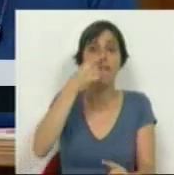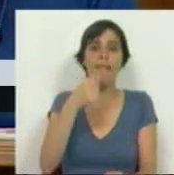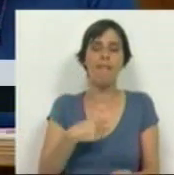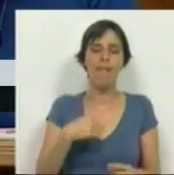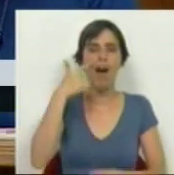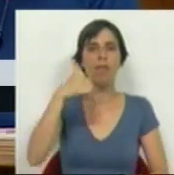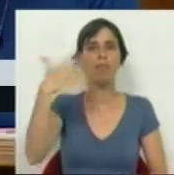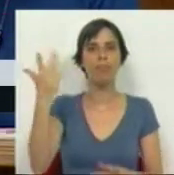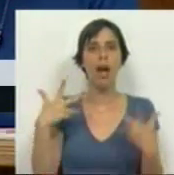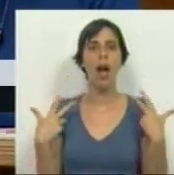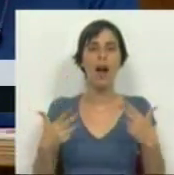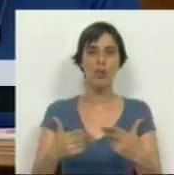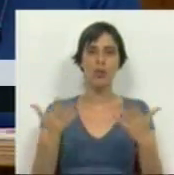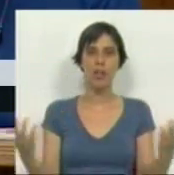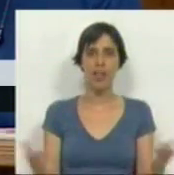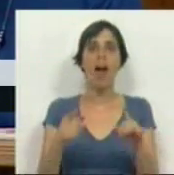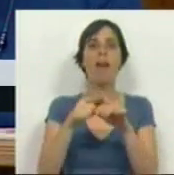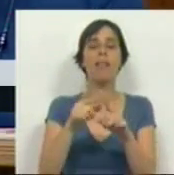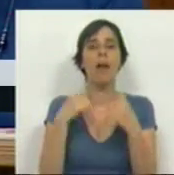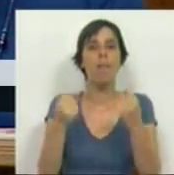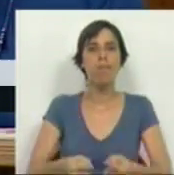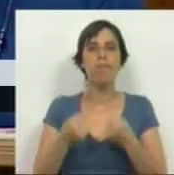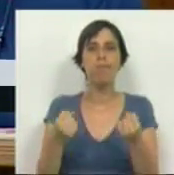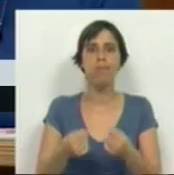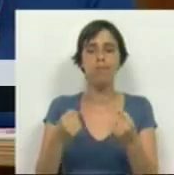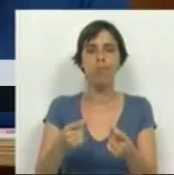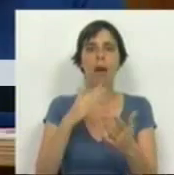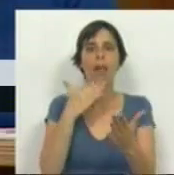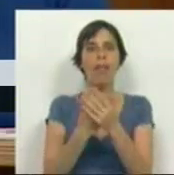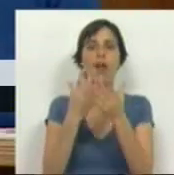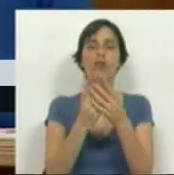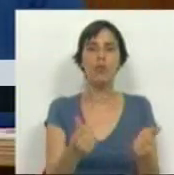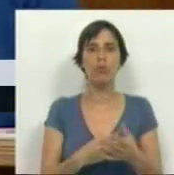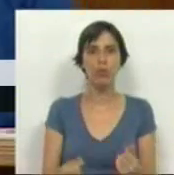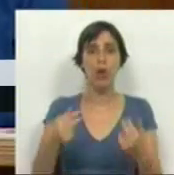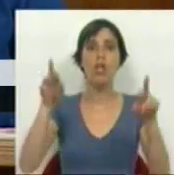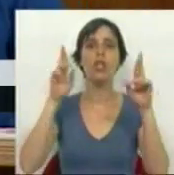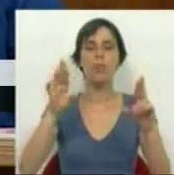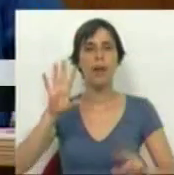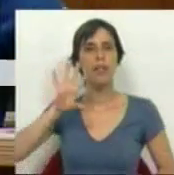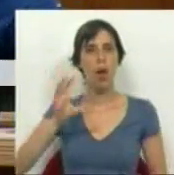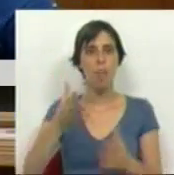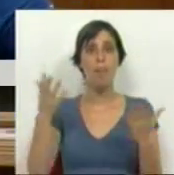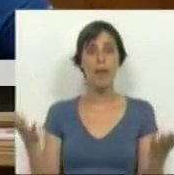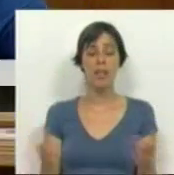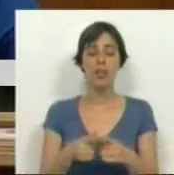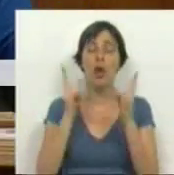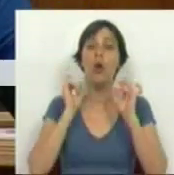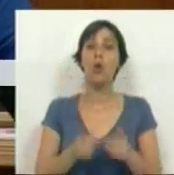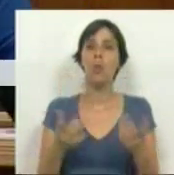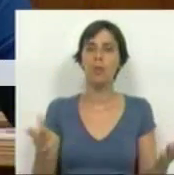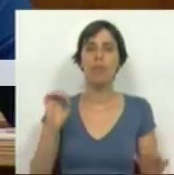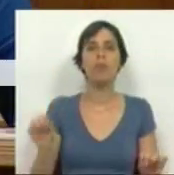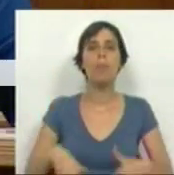falhanço estrondoso da austeridade e da sua incapacidade para oferecer soluções e esperança ao país. Comecemos